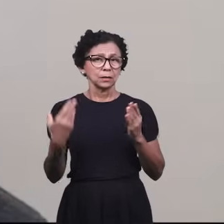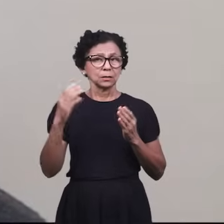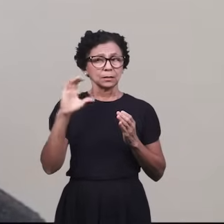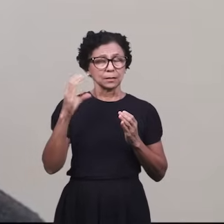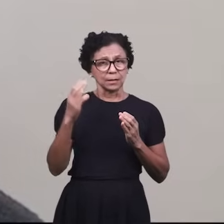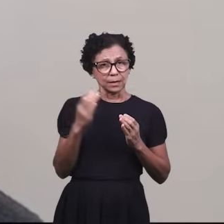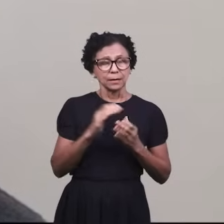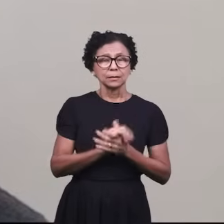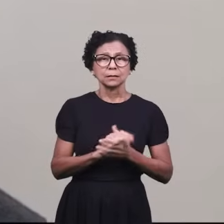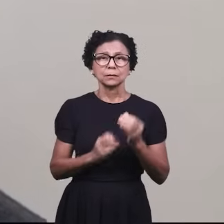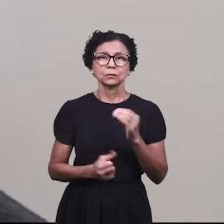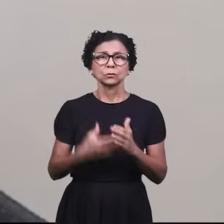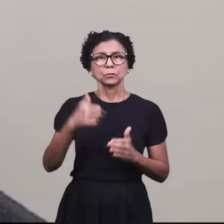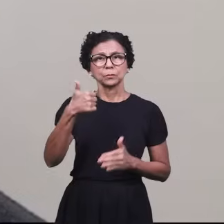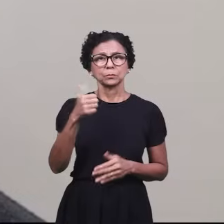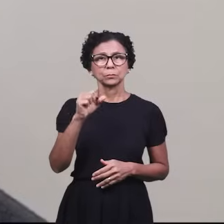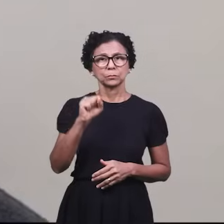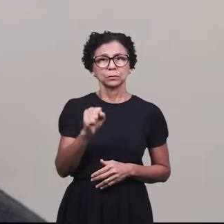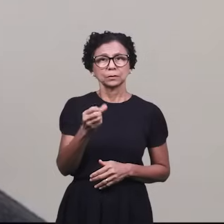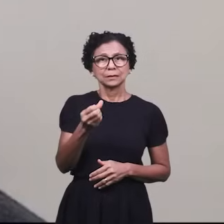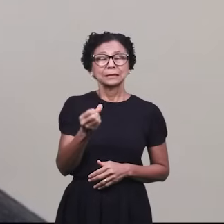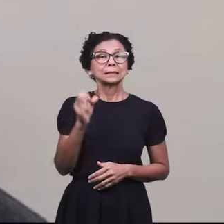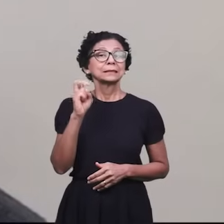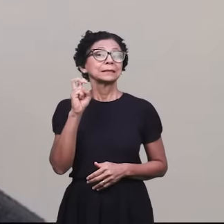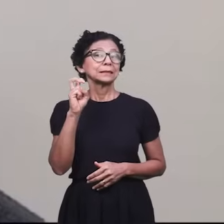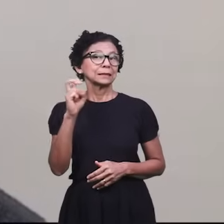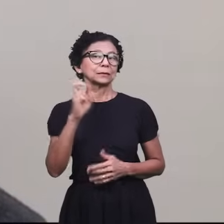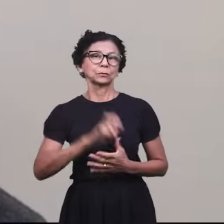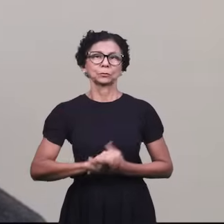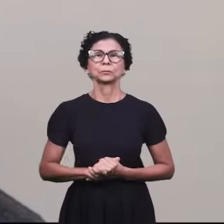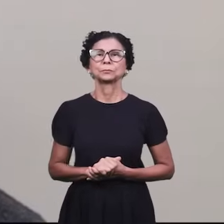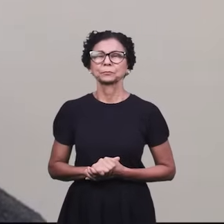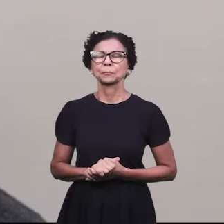A genética, como ciência, ela surgiu em